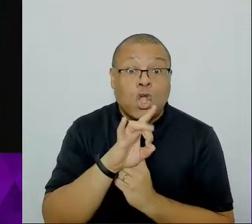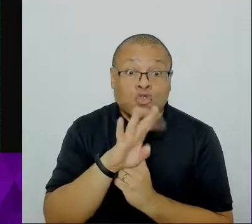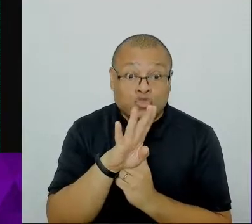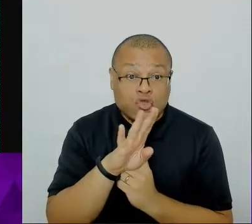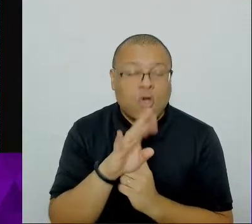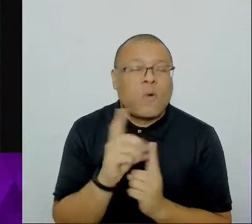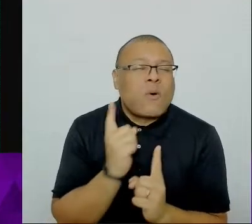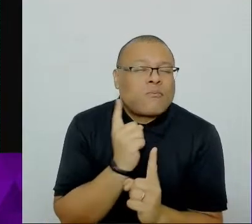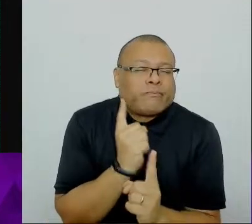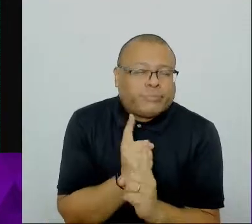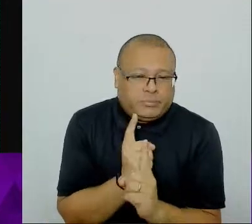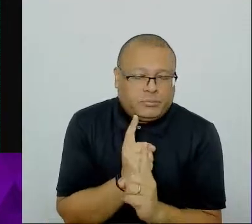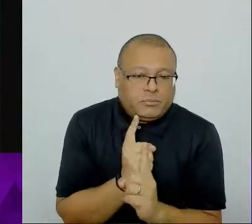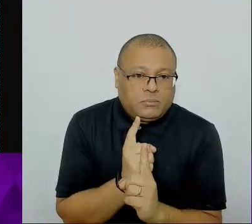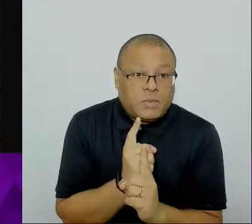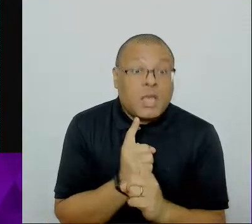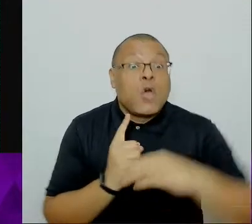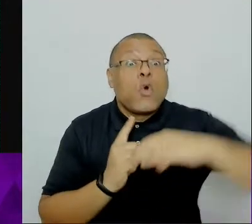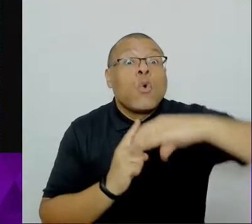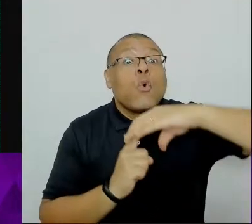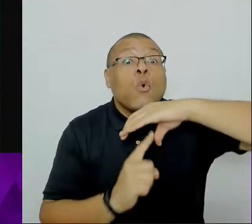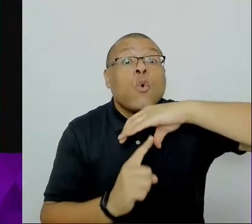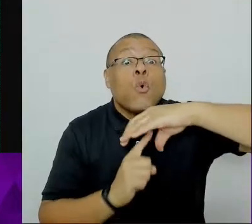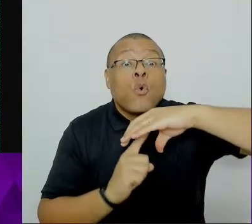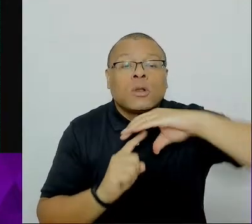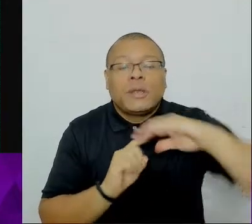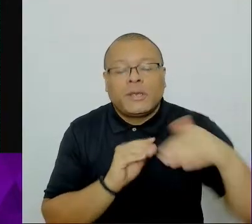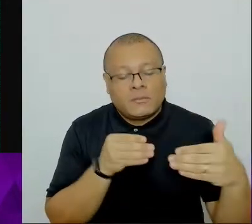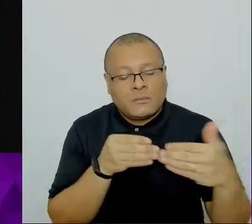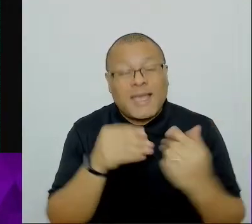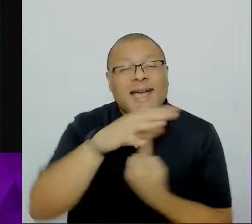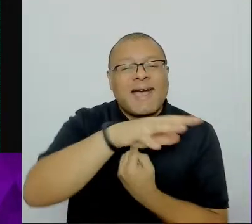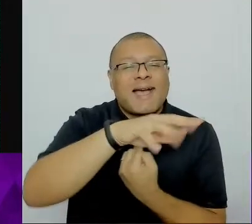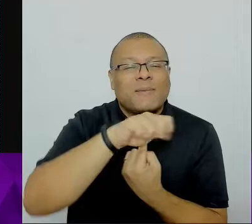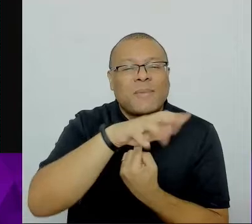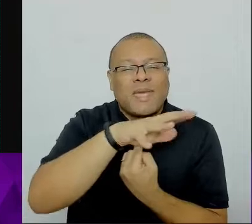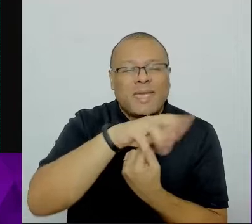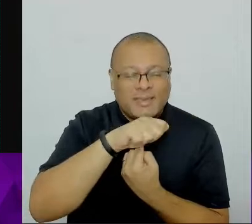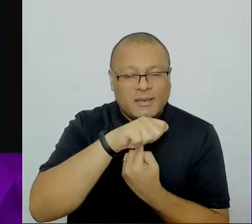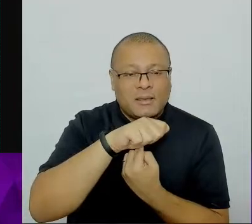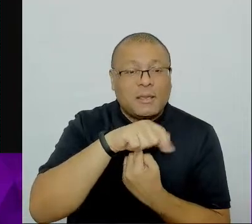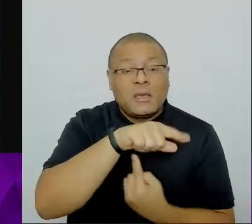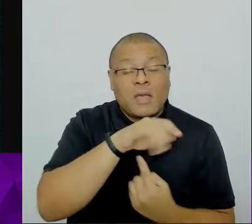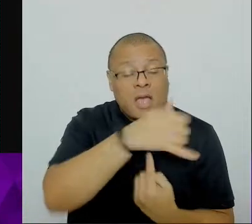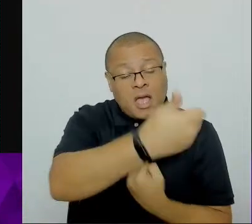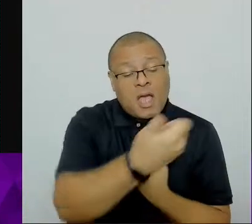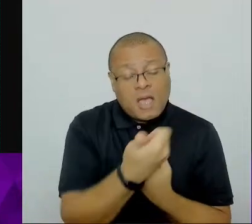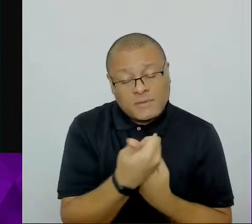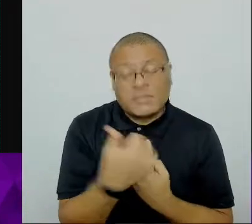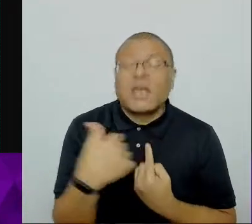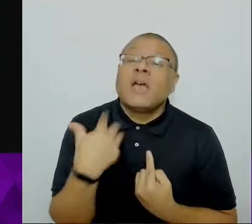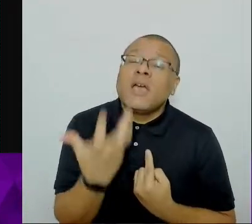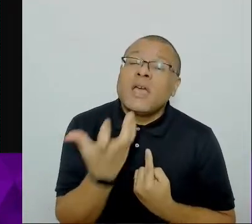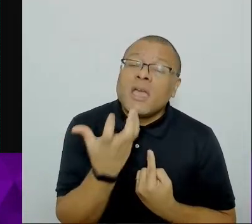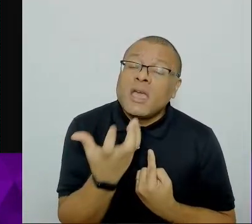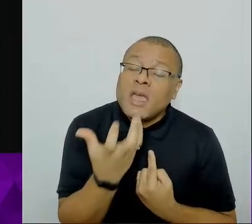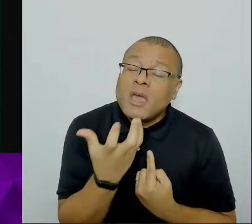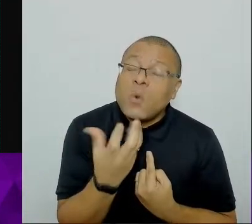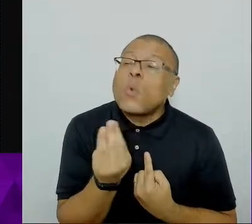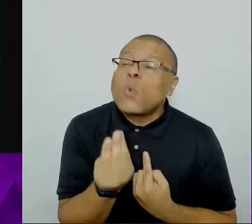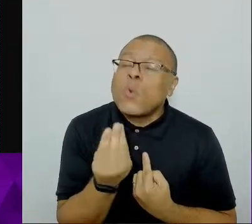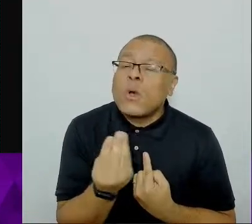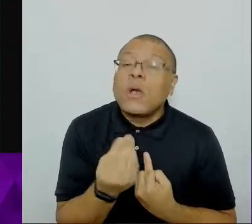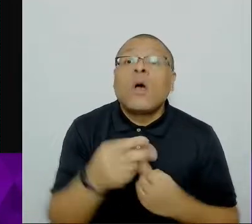clientes, eles conversariam com a API e diriam o que eles queriam fazer através dos objetos de